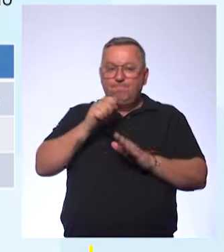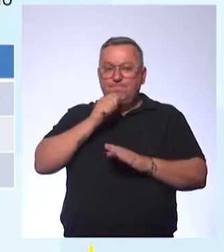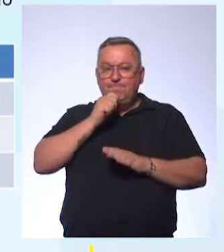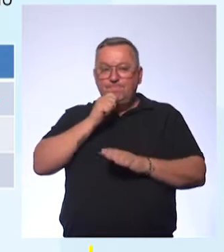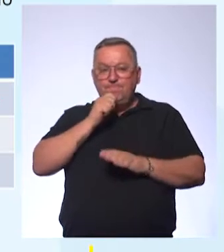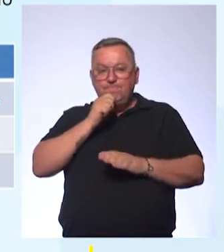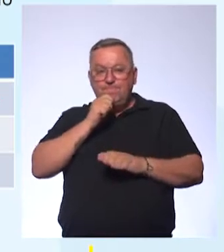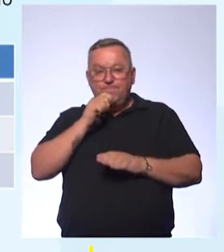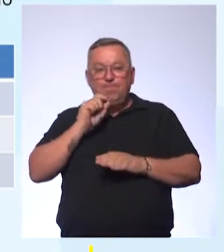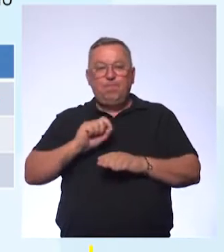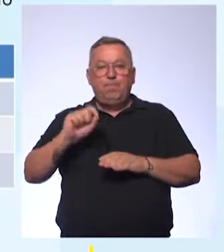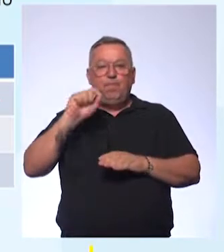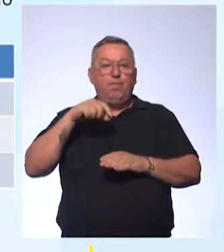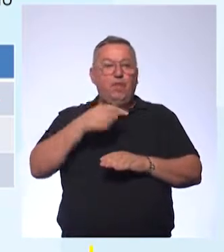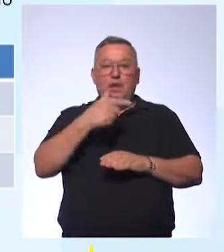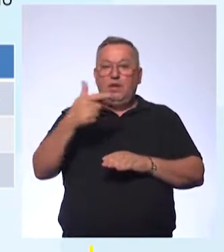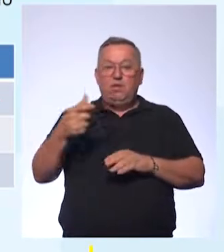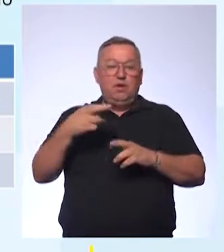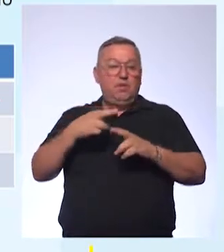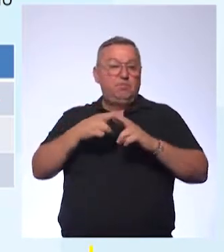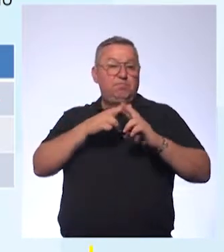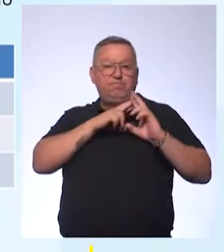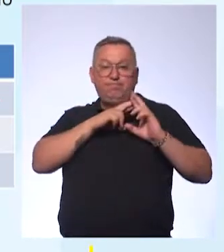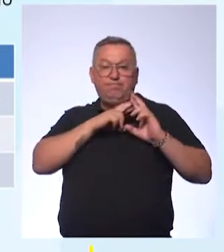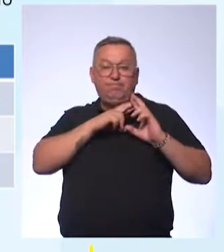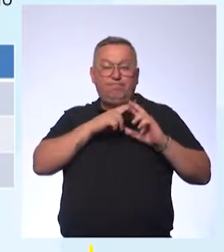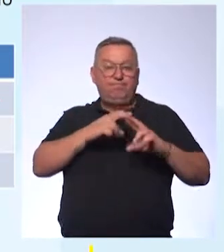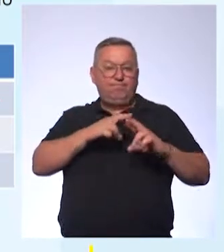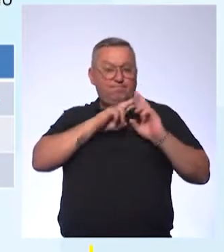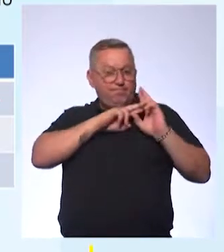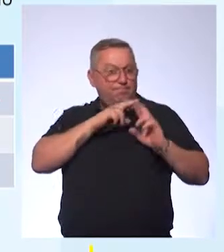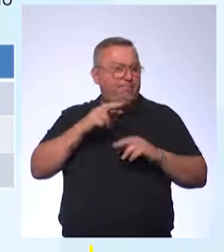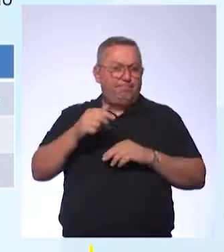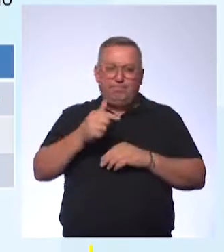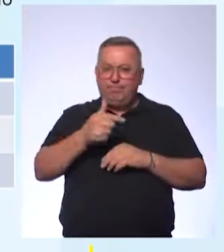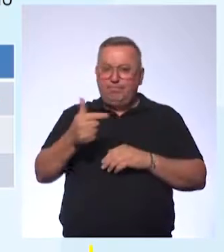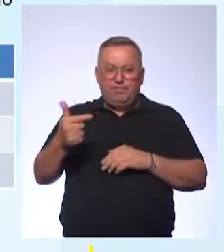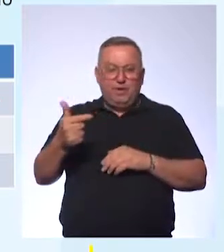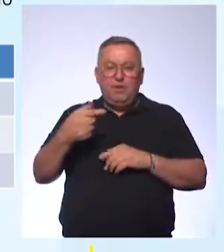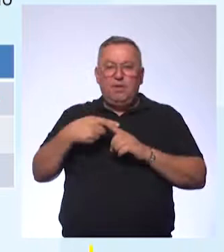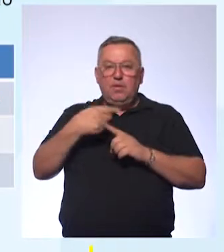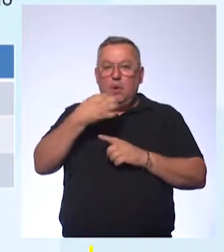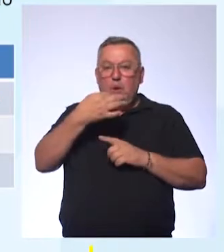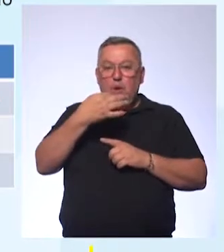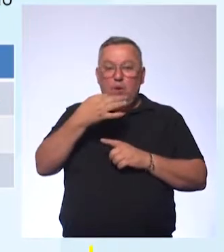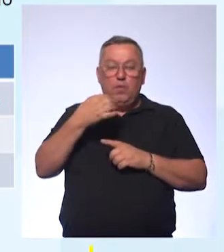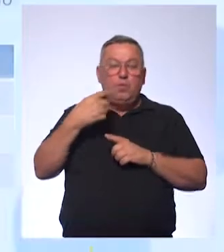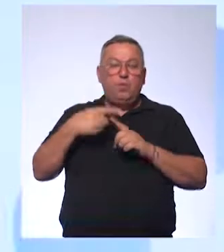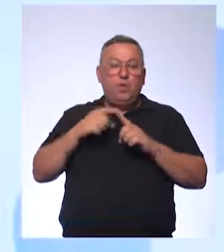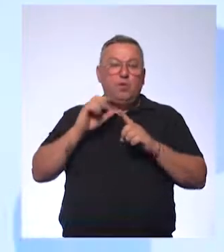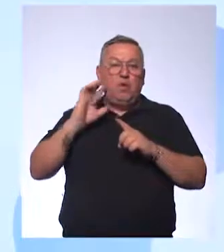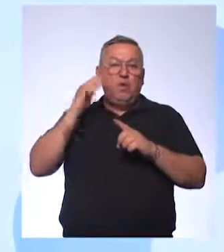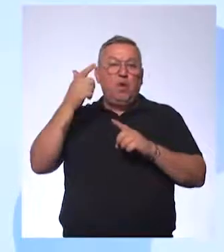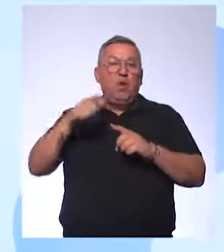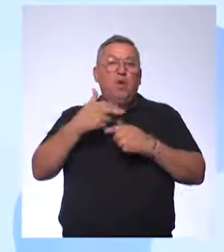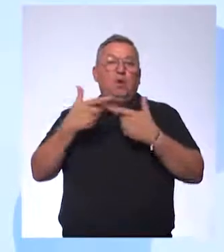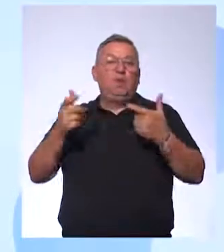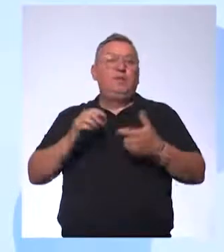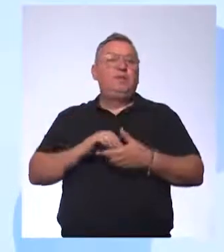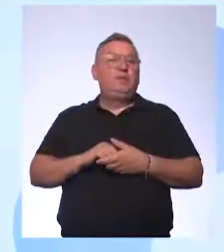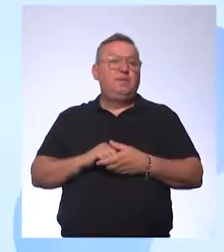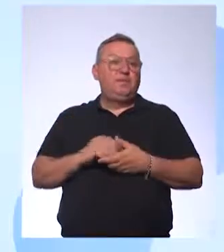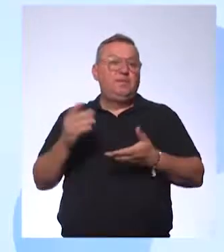Logo, eu imagino o quê? Que ele não tem muita responsabilidade. Então, acaba sendo também uma opinião, porque às vezes aconteceu outra coisa, não sei, né?